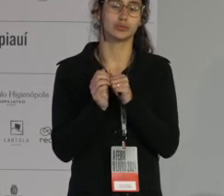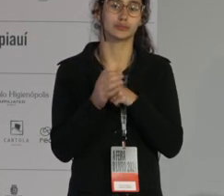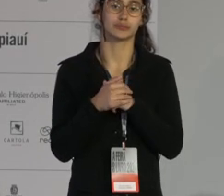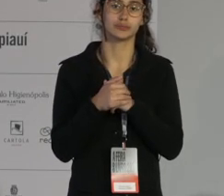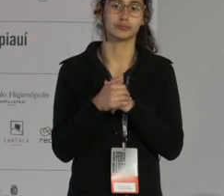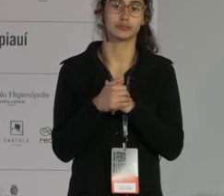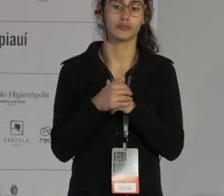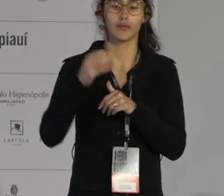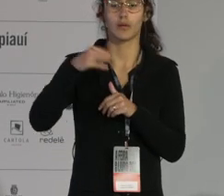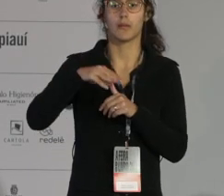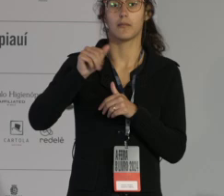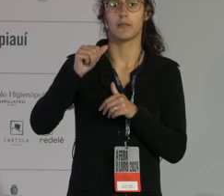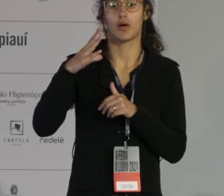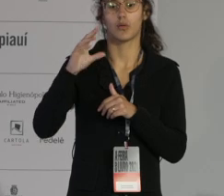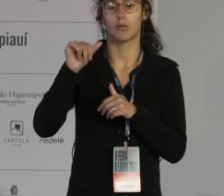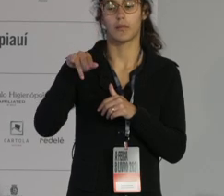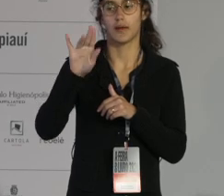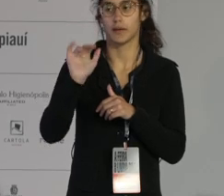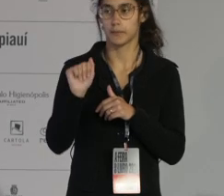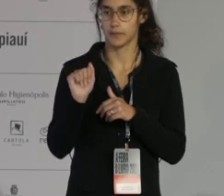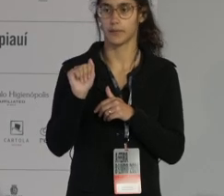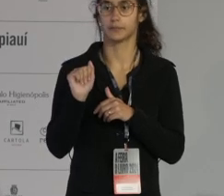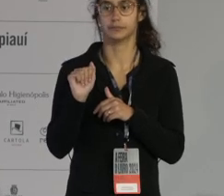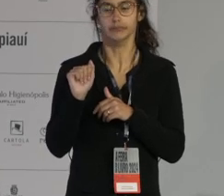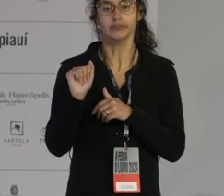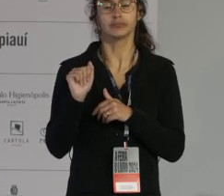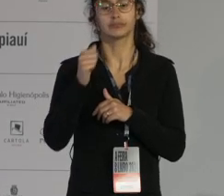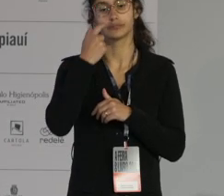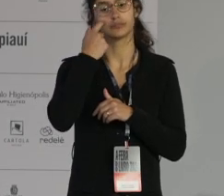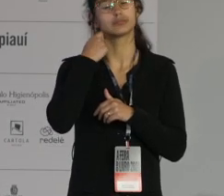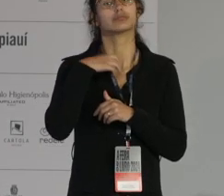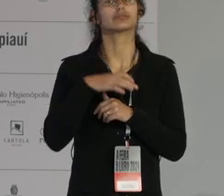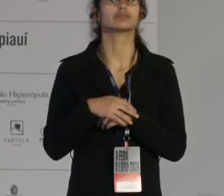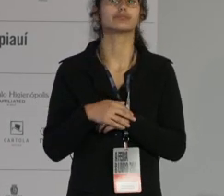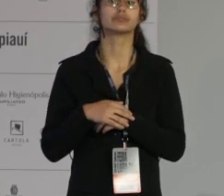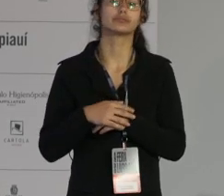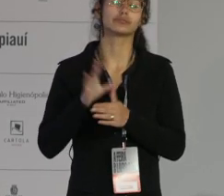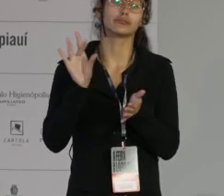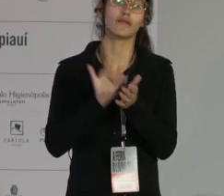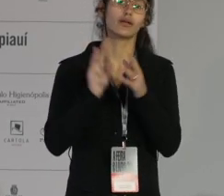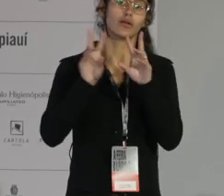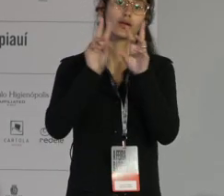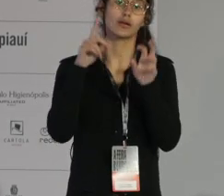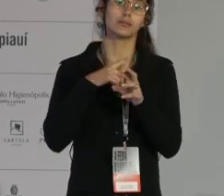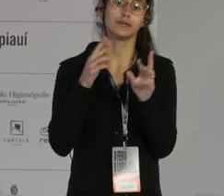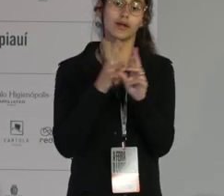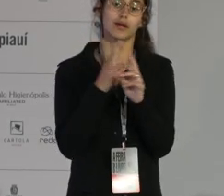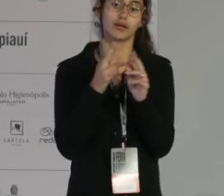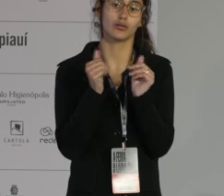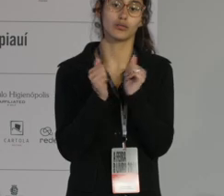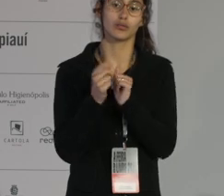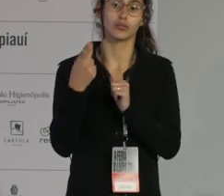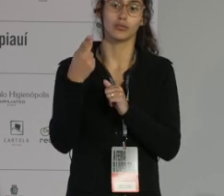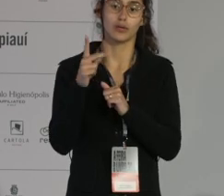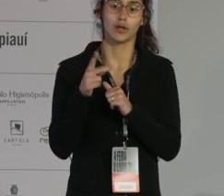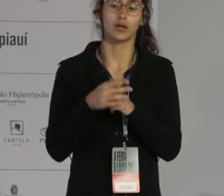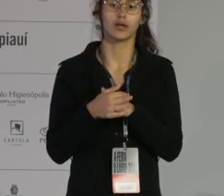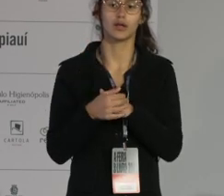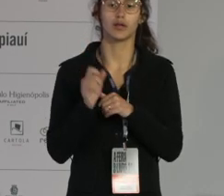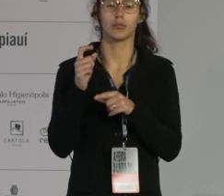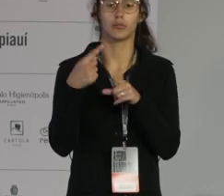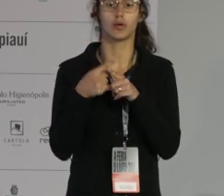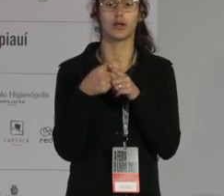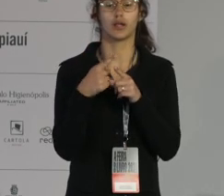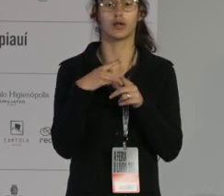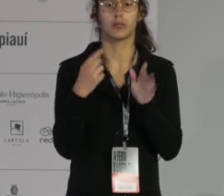com o Macunaíma, né? Assim, que seria... E é inevitável ter uma relação com o Macunaíma por ter